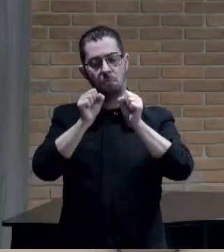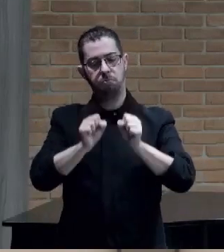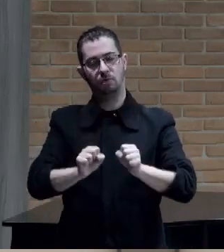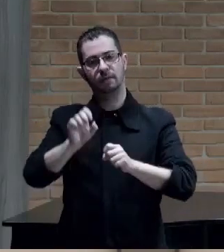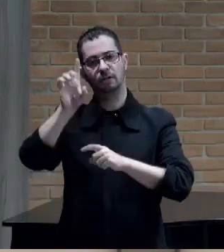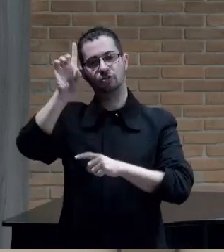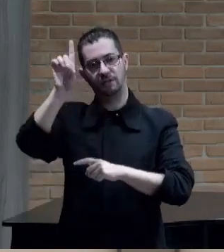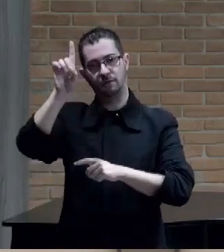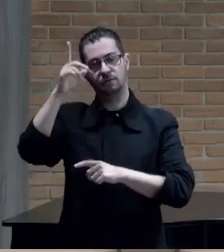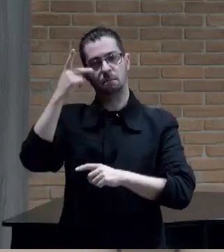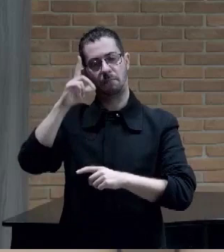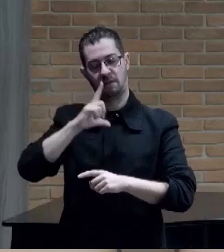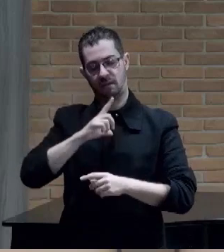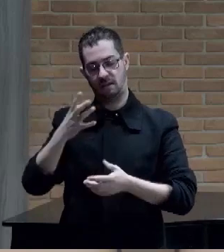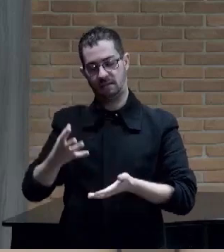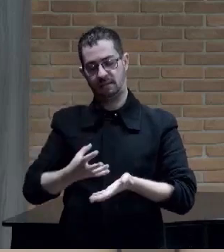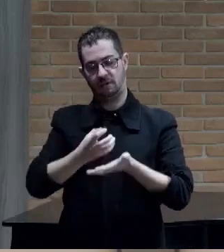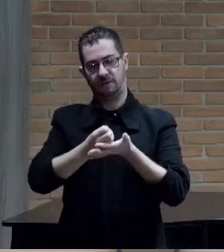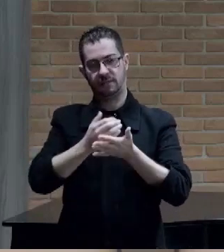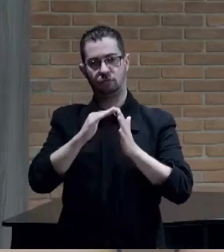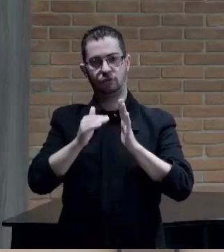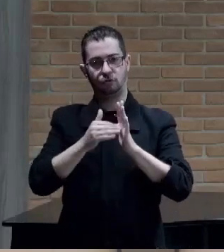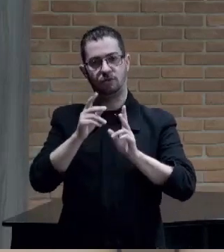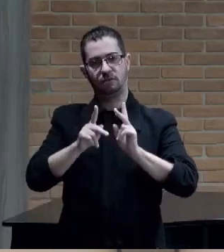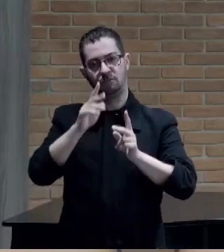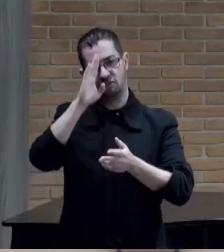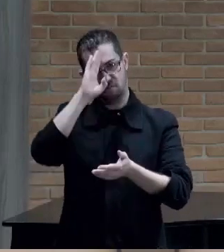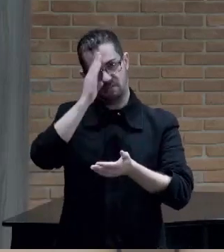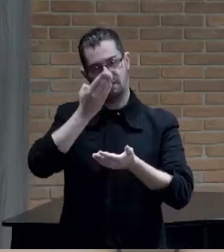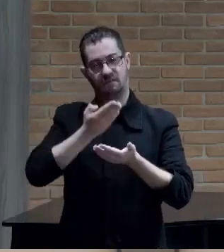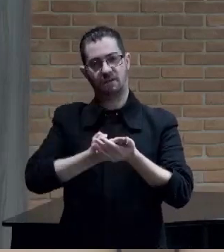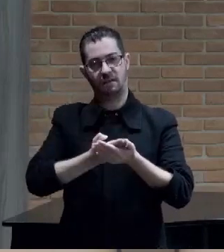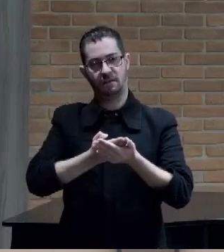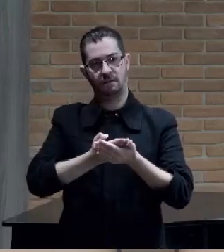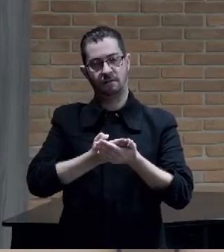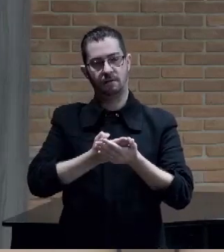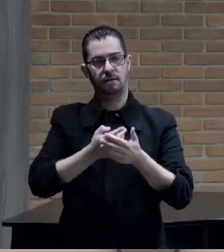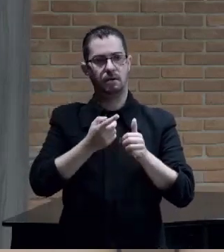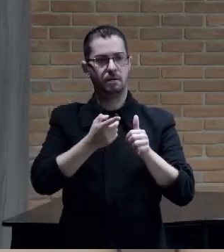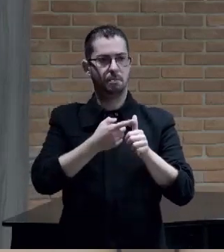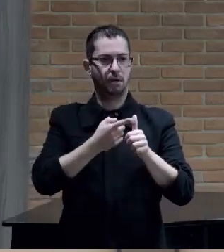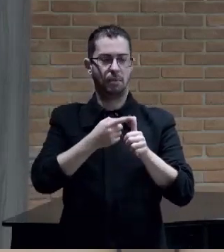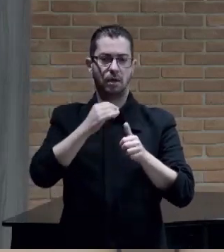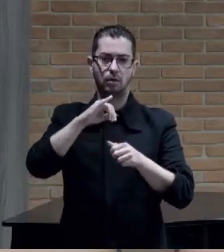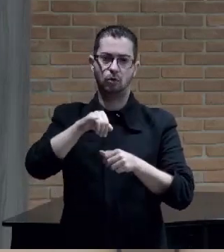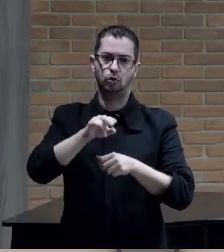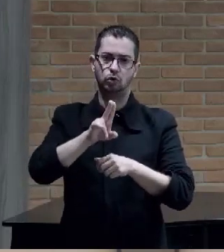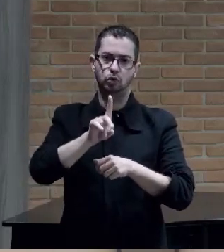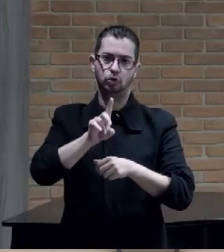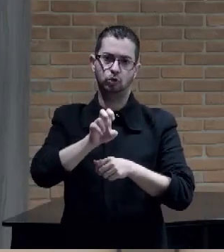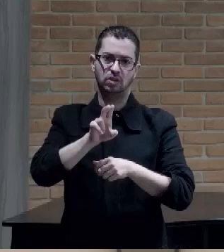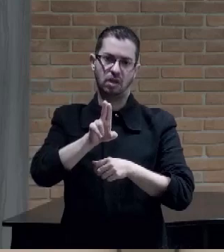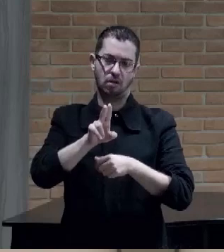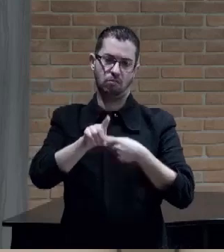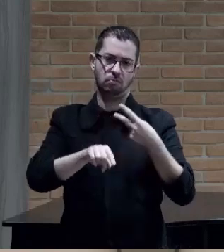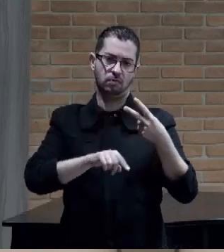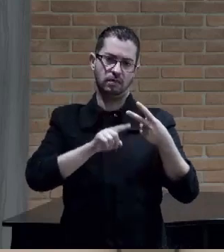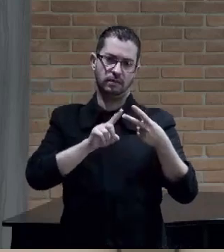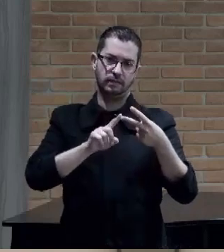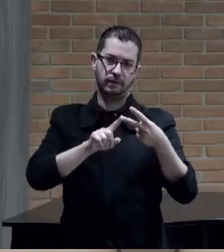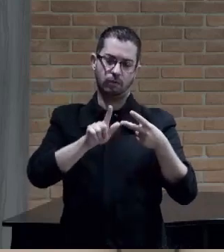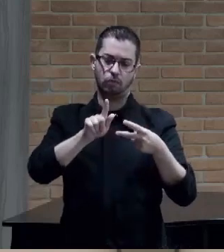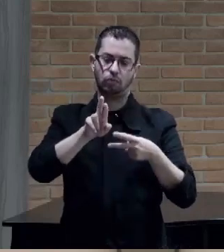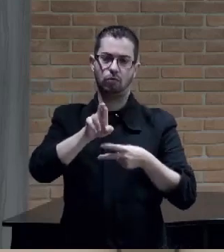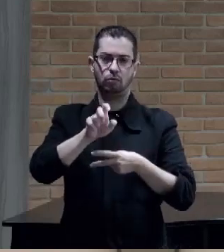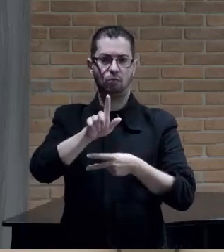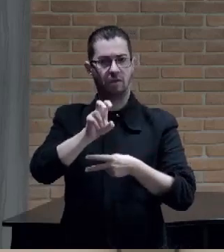para a salvação de todo aquele que crê. Primeiro do judeu e também do grego, visto que a justiça